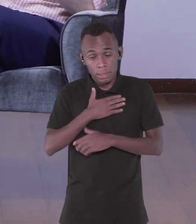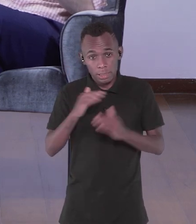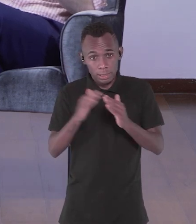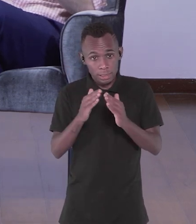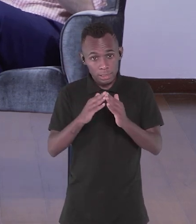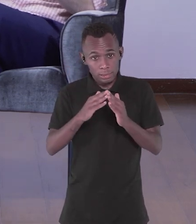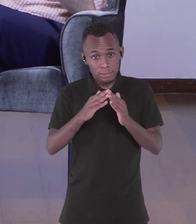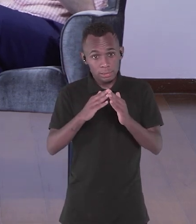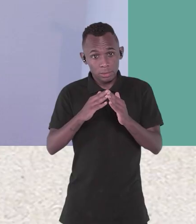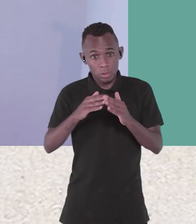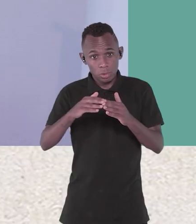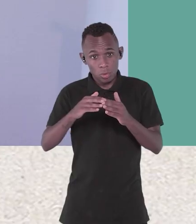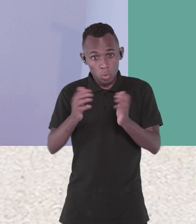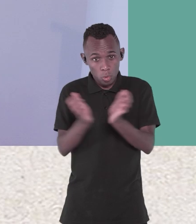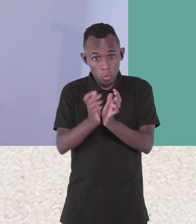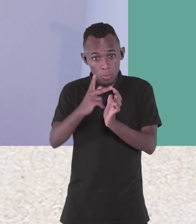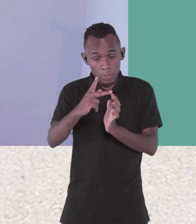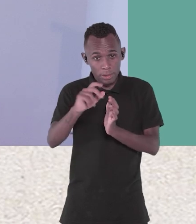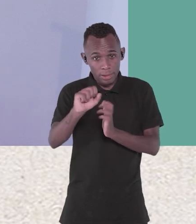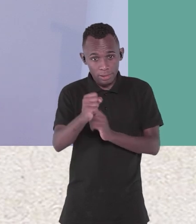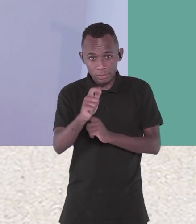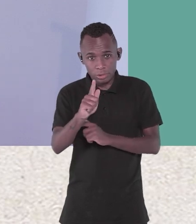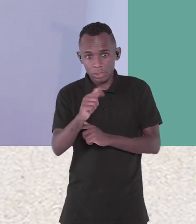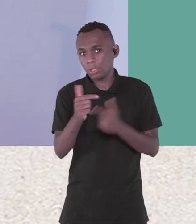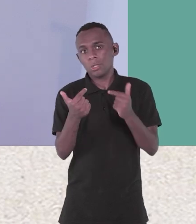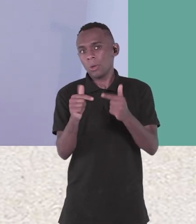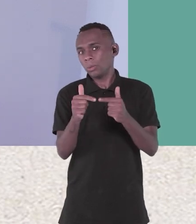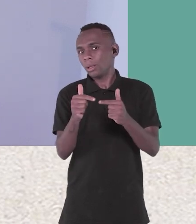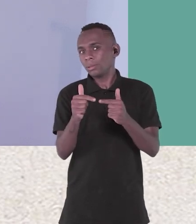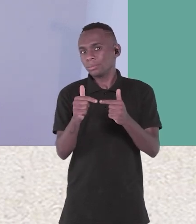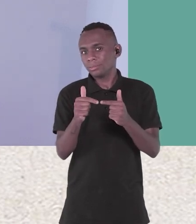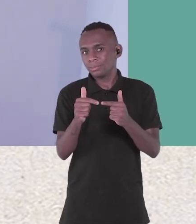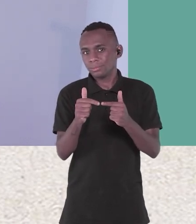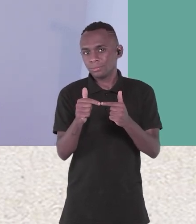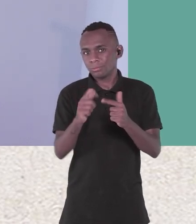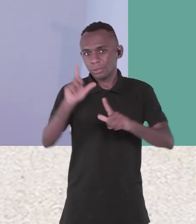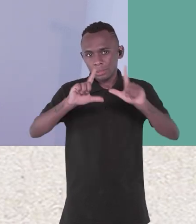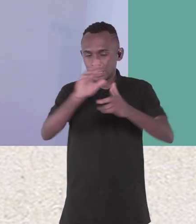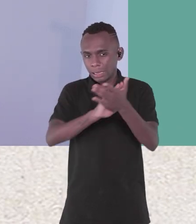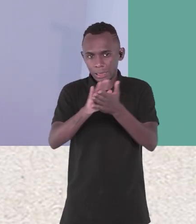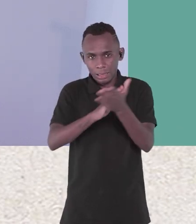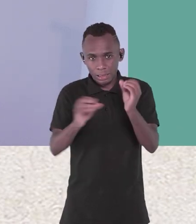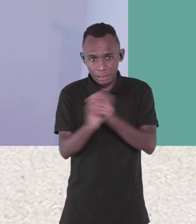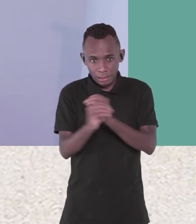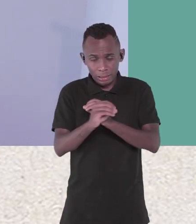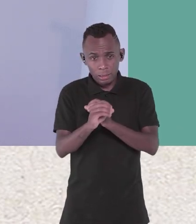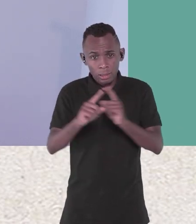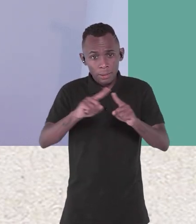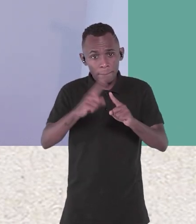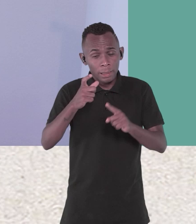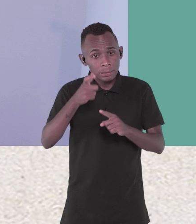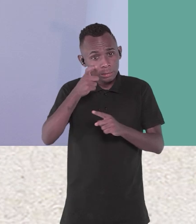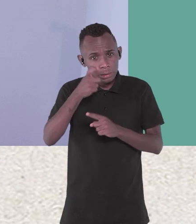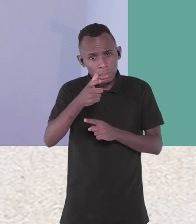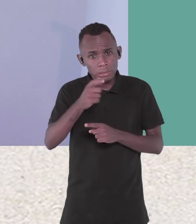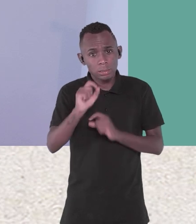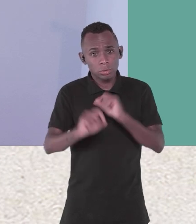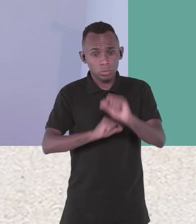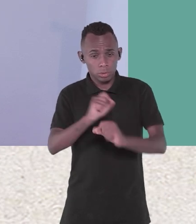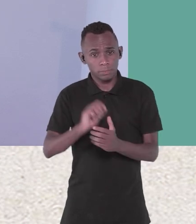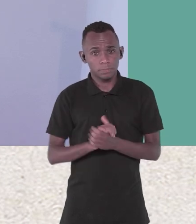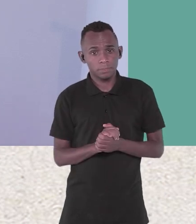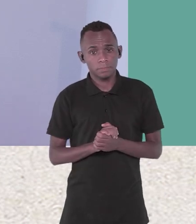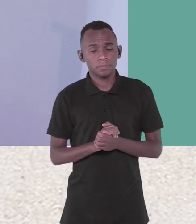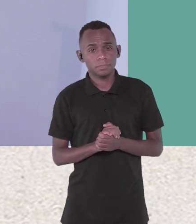enfim, esse é um outro debate. Mas tem um caso aqui interessante. Um dia chegou um rapaz e me disse